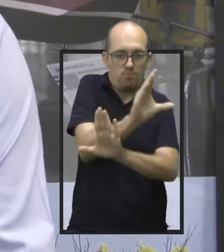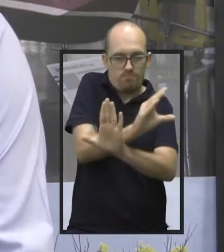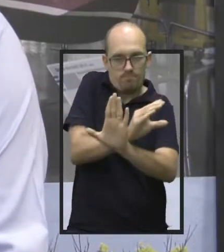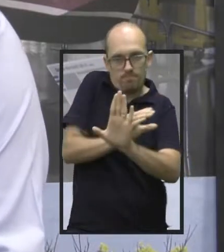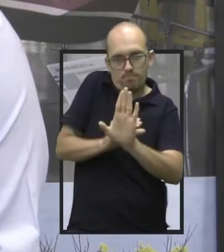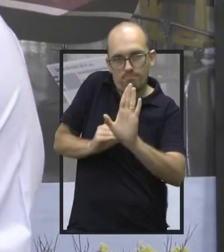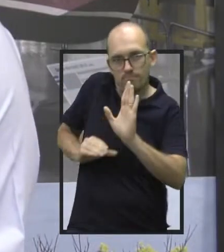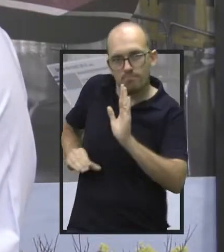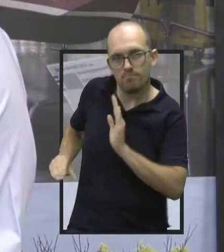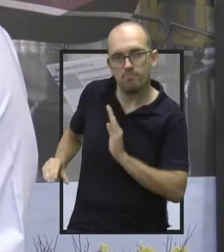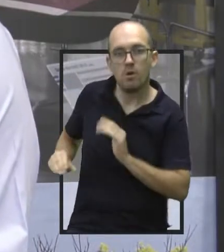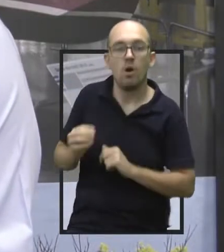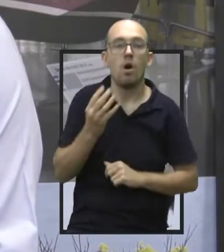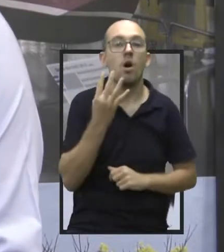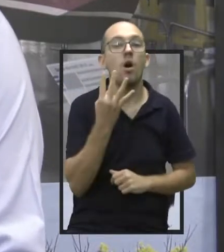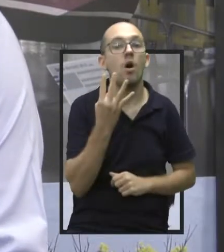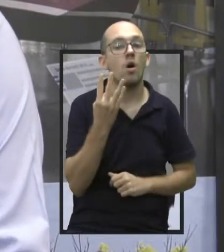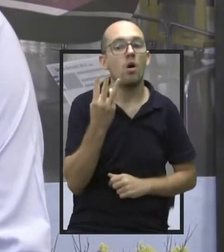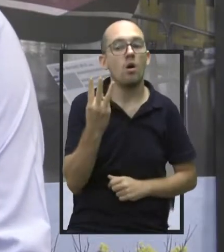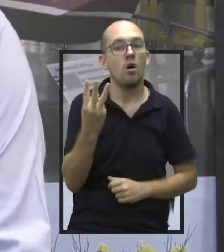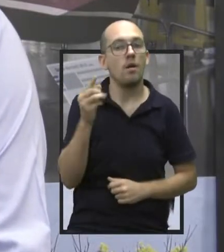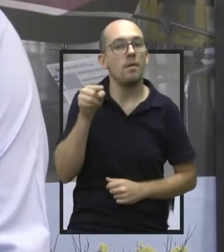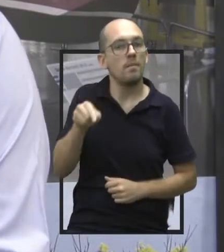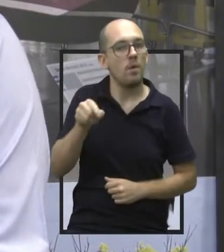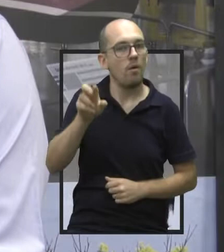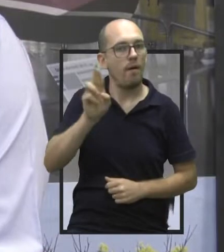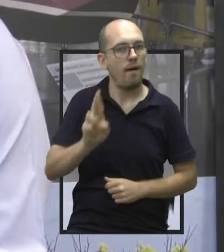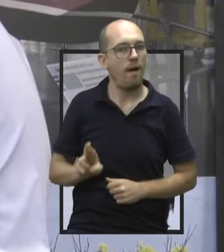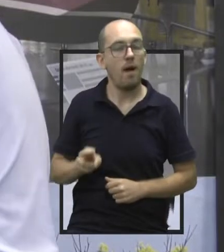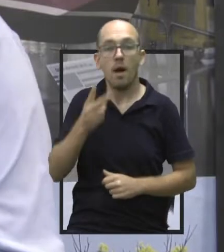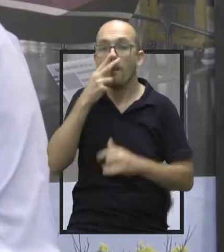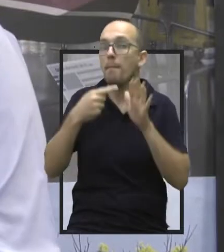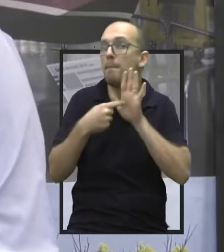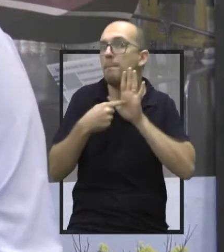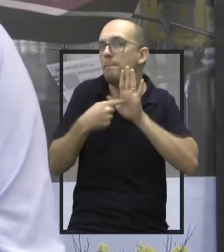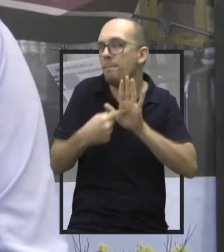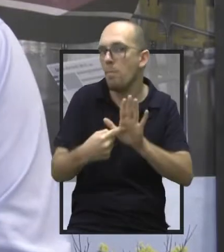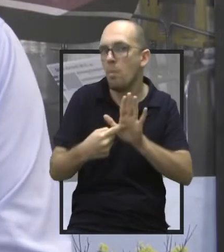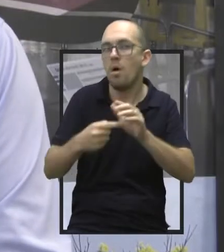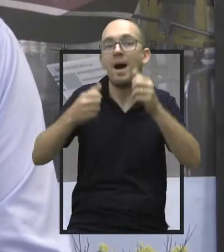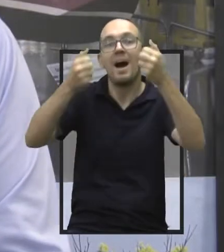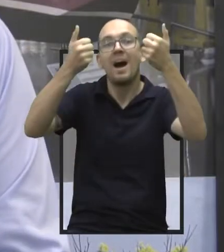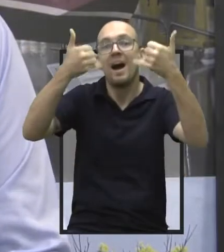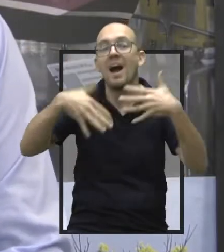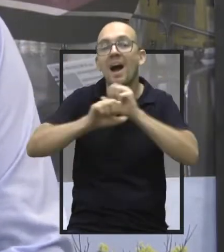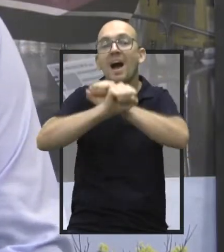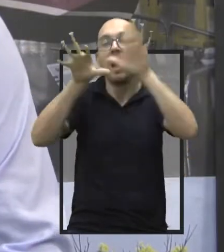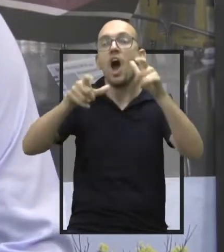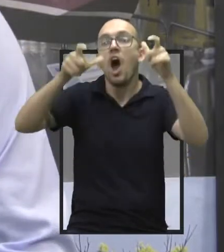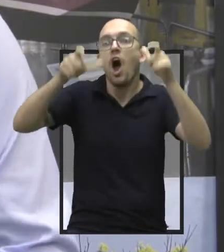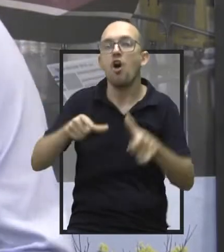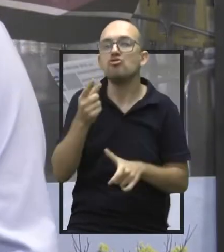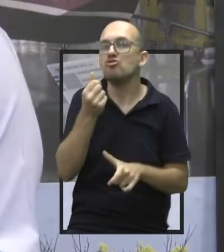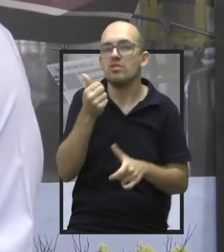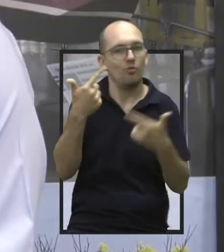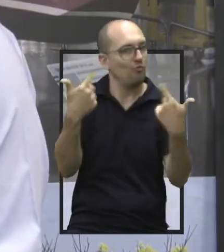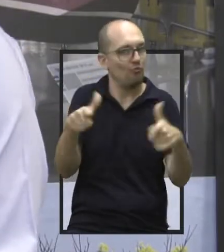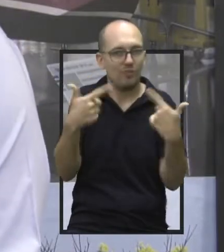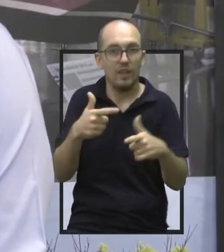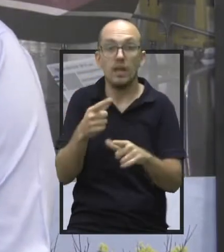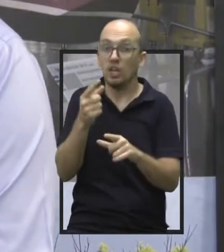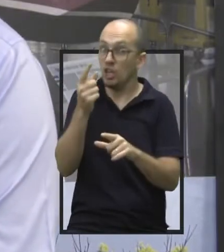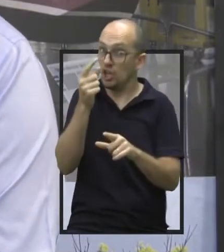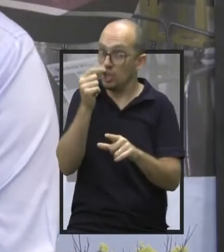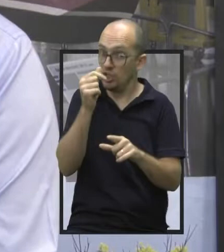R$43 mil da conta da AMAE e ele não fez prestação de conta. Então, para o dinheiro ser repassado